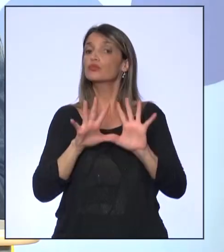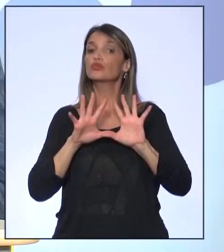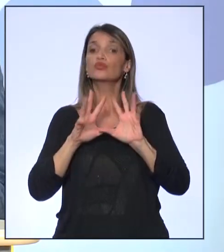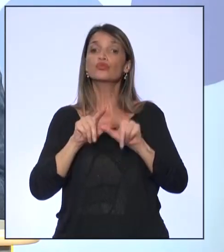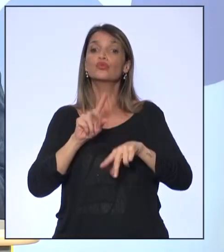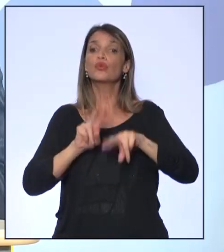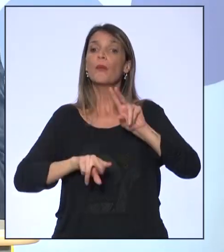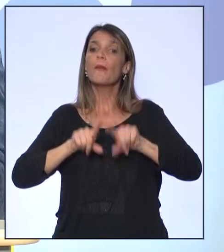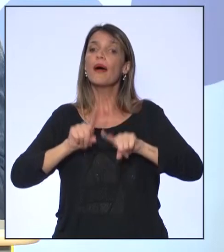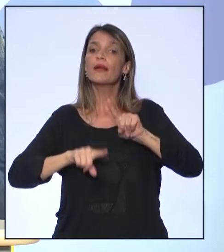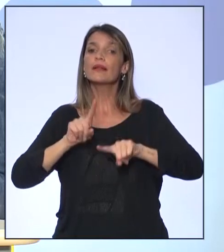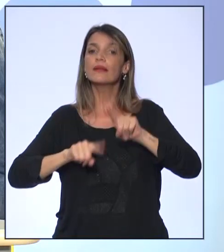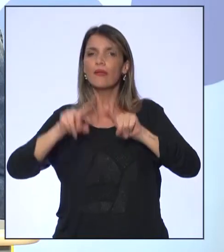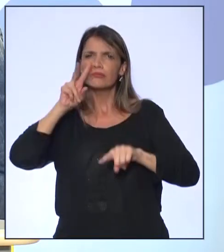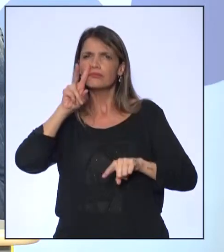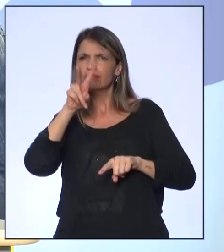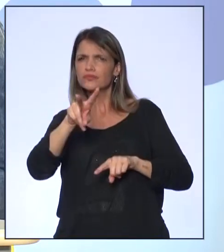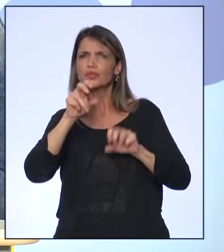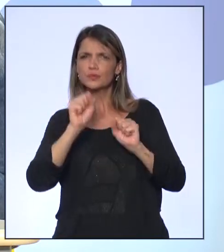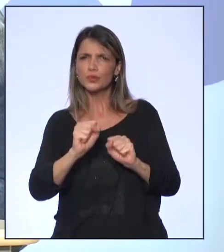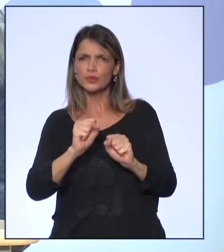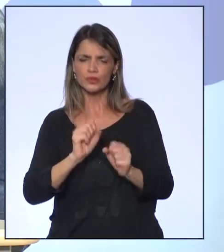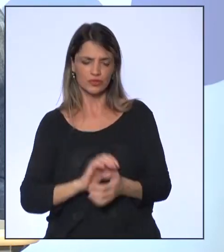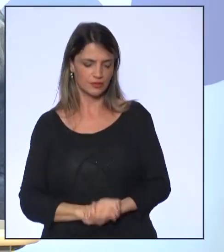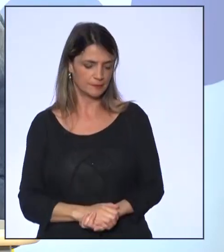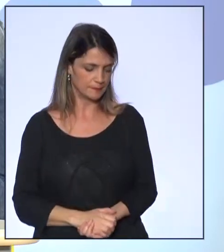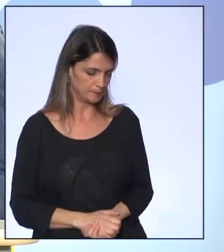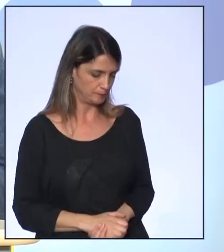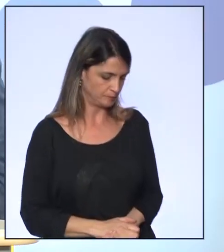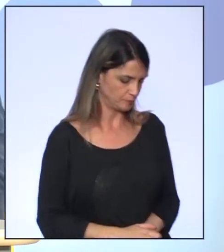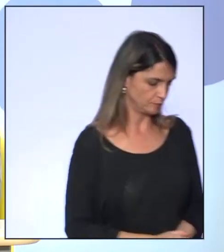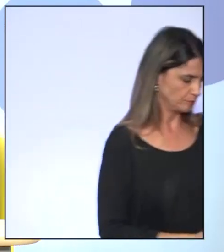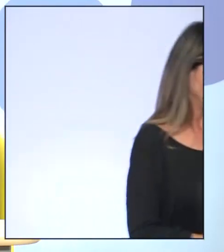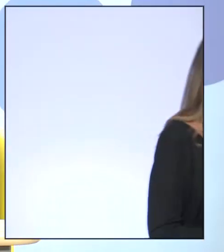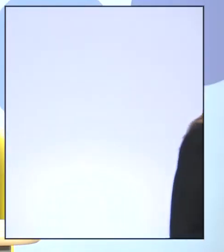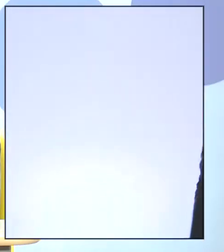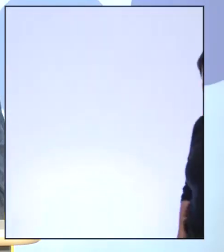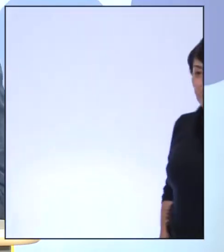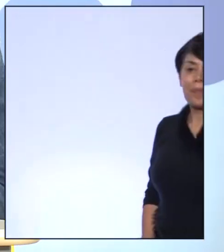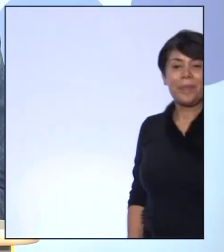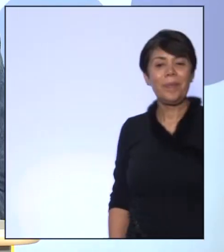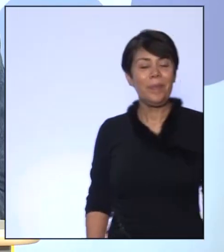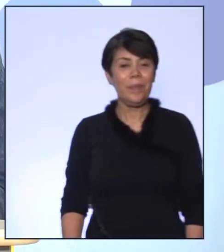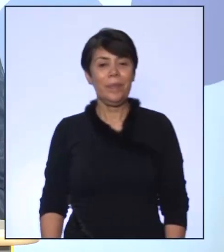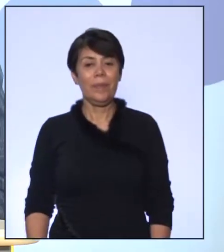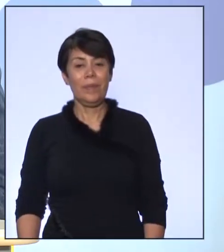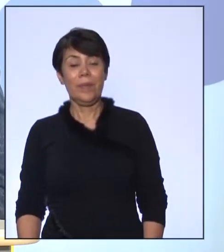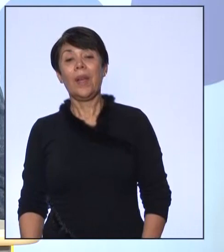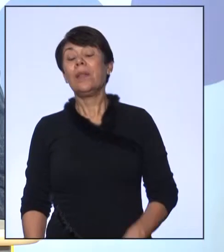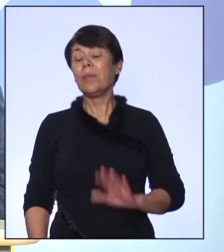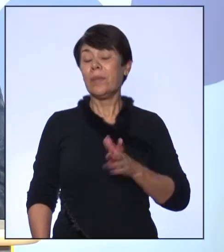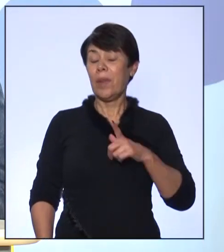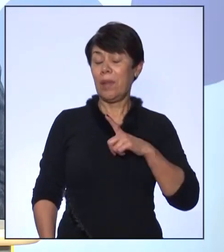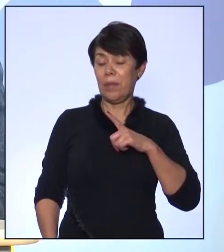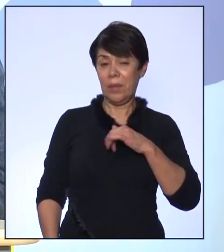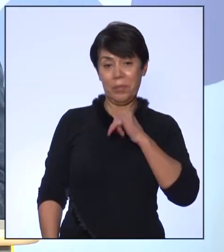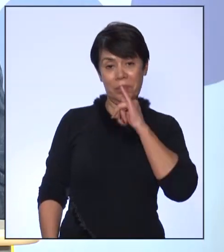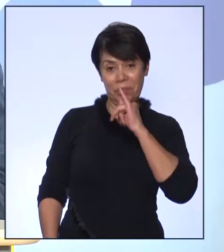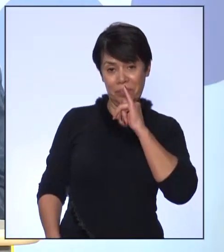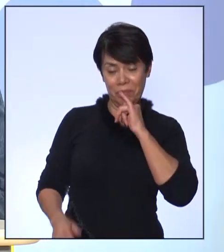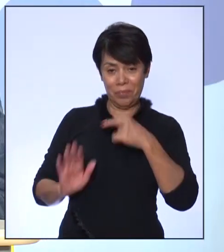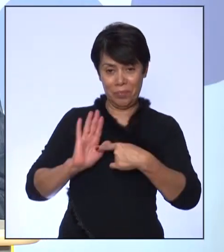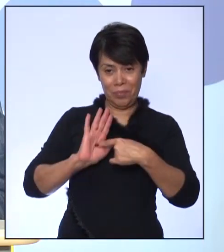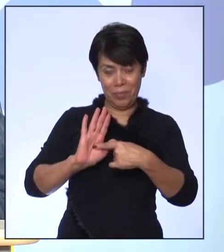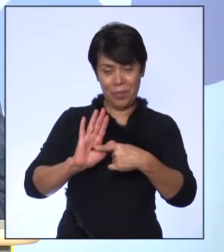que é visível aos nossos olhos. Então, a gente pode dizer que são patrimônios materiais. Aqui nós temos, né, alguns exemplos nas